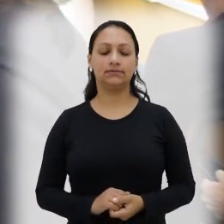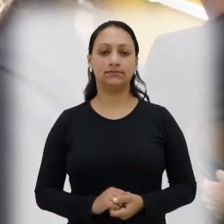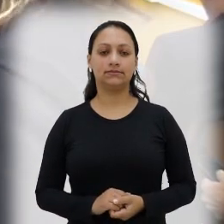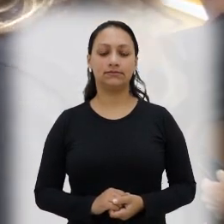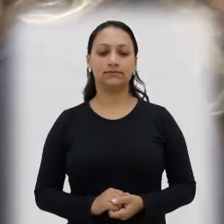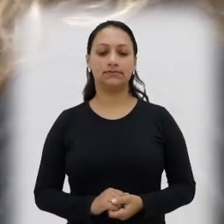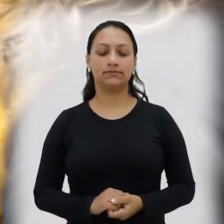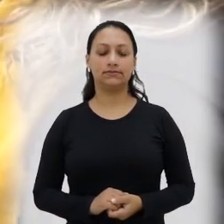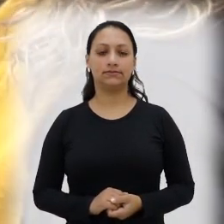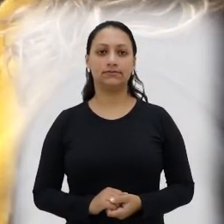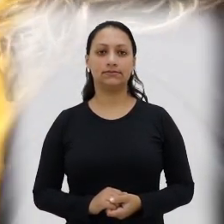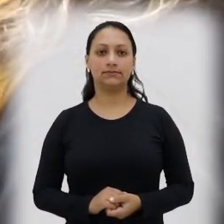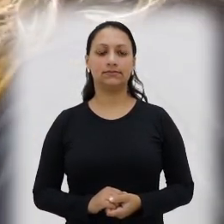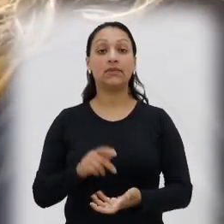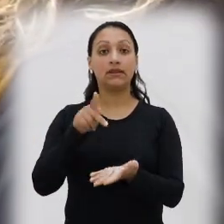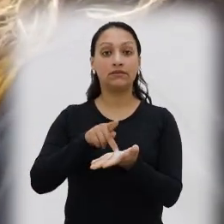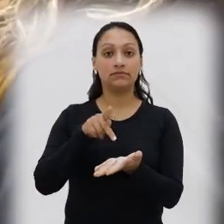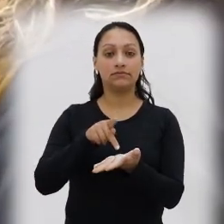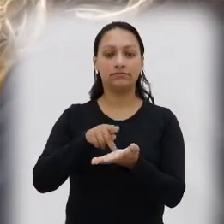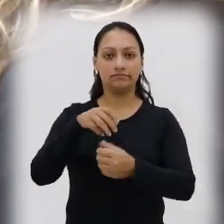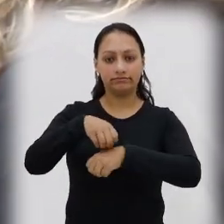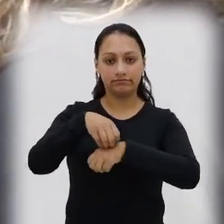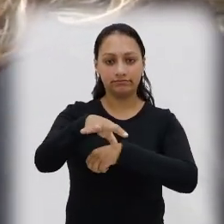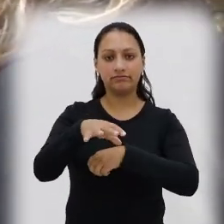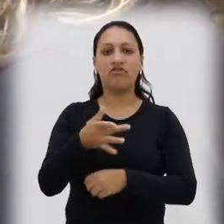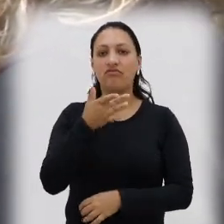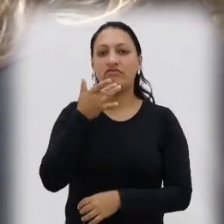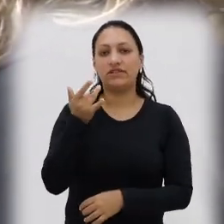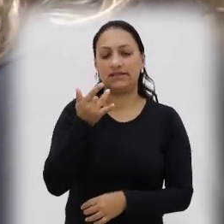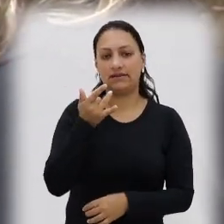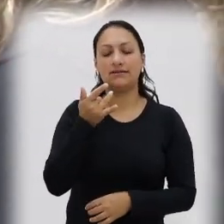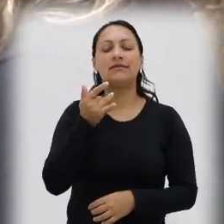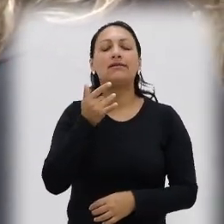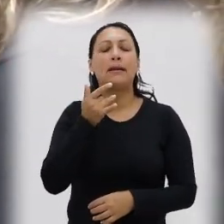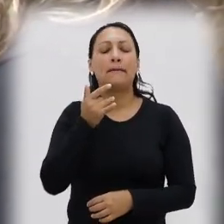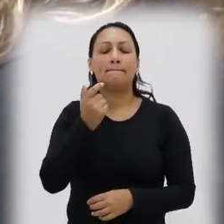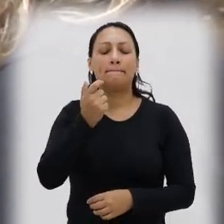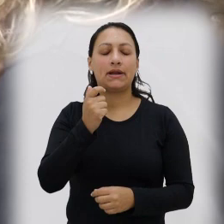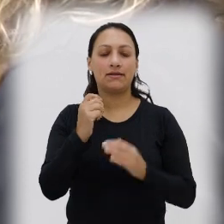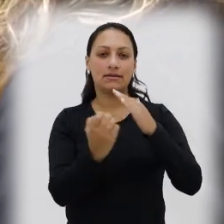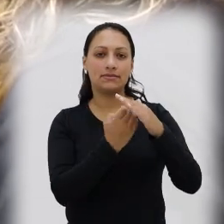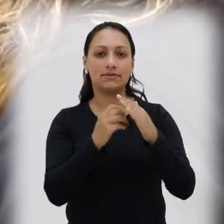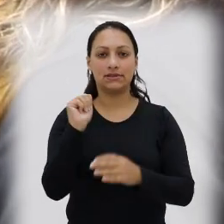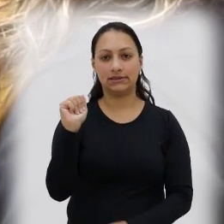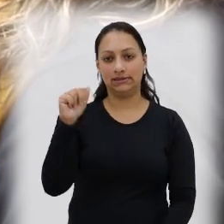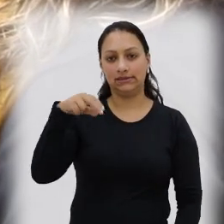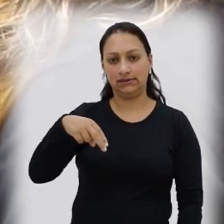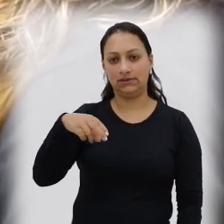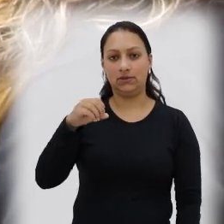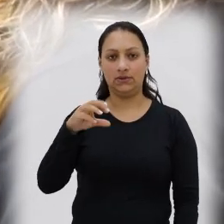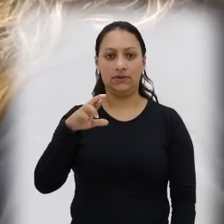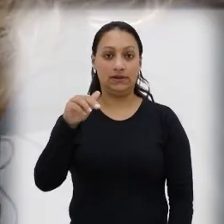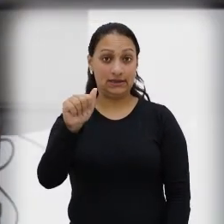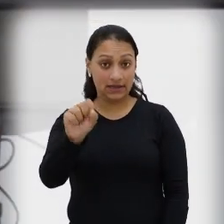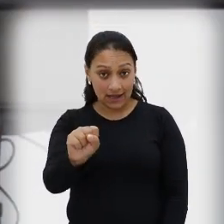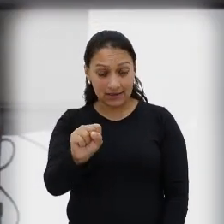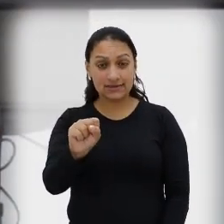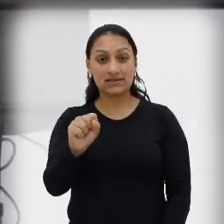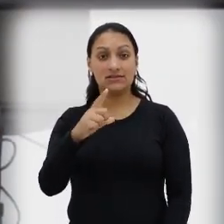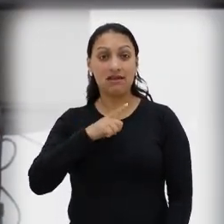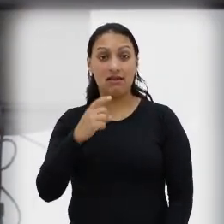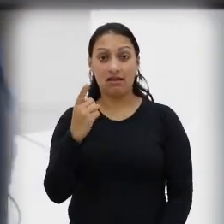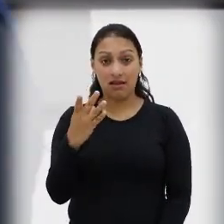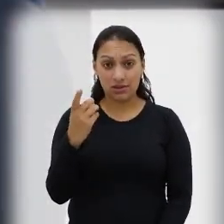Na verdade, uma sugestão, acho que facilitaria muito para as âncoras se nós tivéssemos uma lista das 14 startups com um